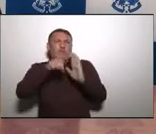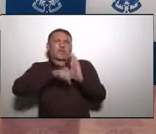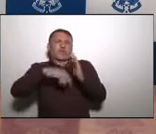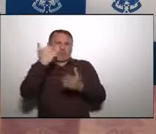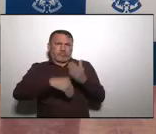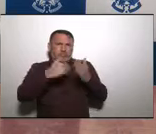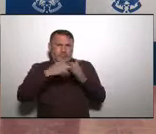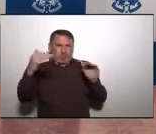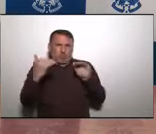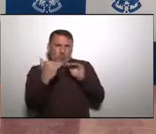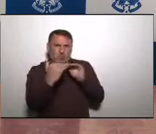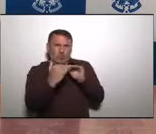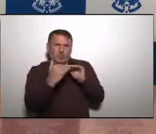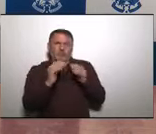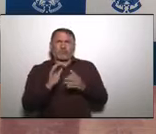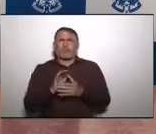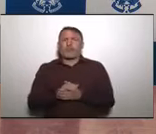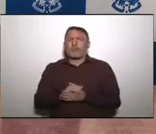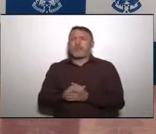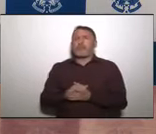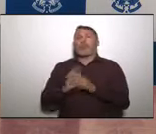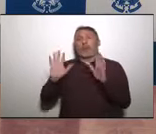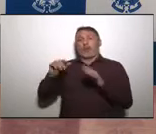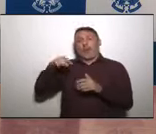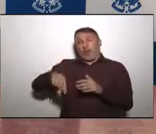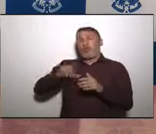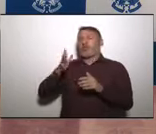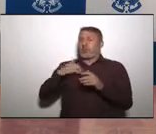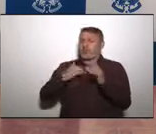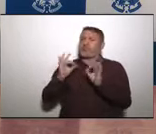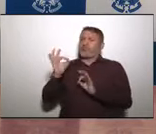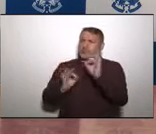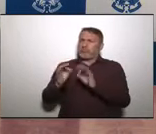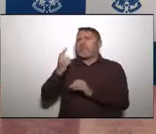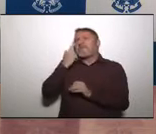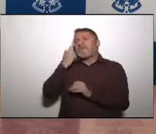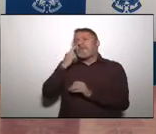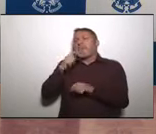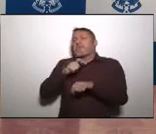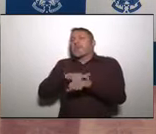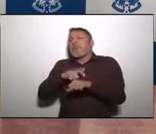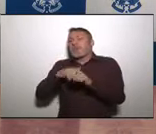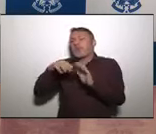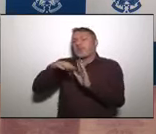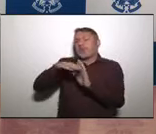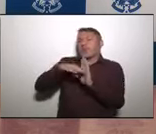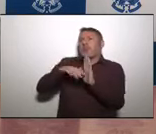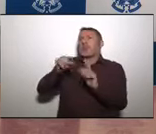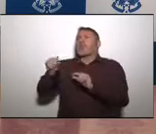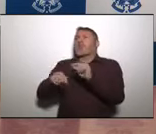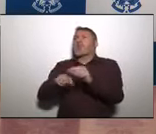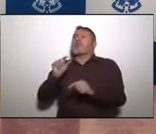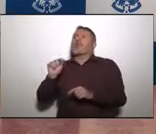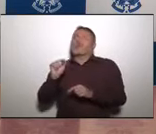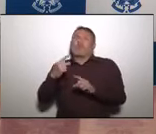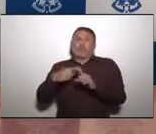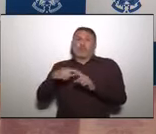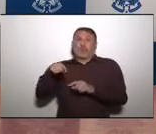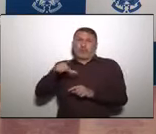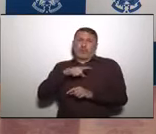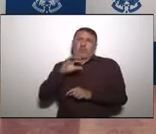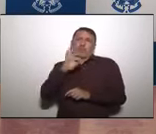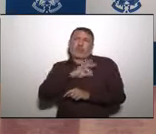vendo aquilo que é necessário fazer a cada momento. Assim, os salários do executivo são salários médios, né,